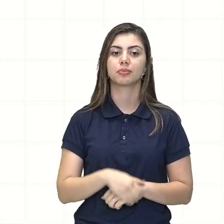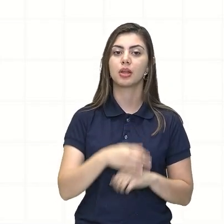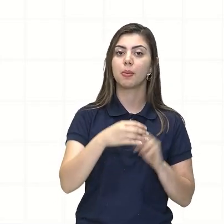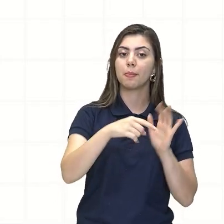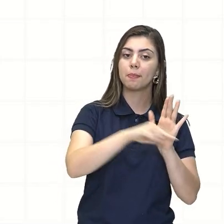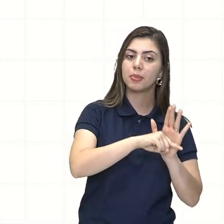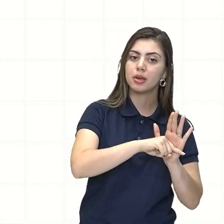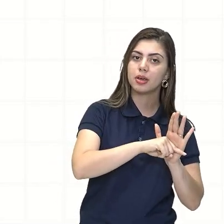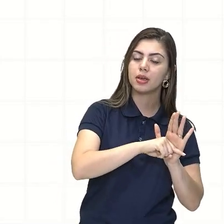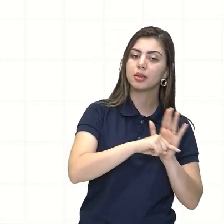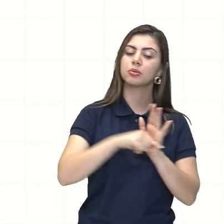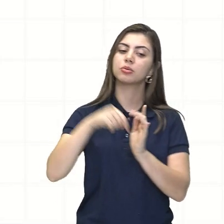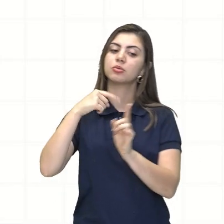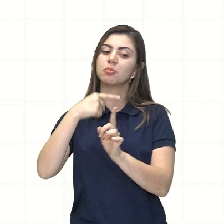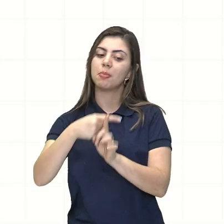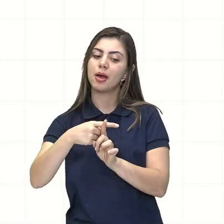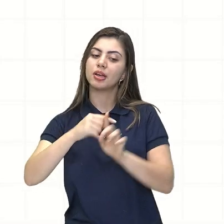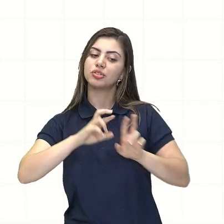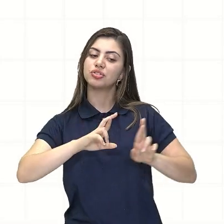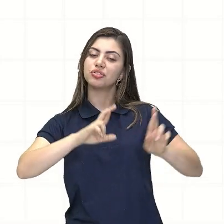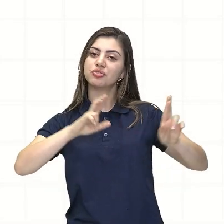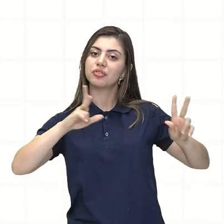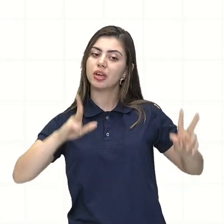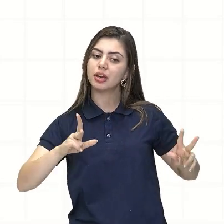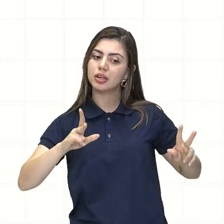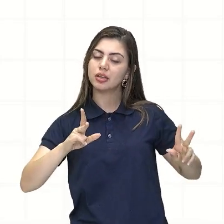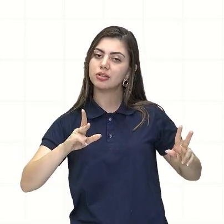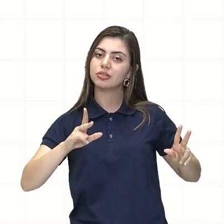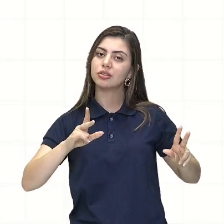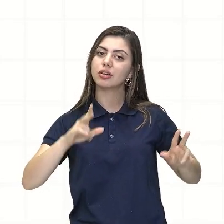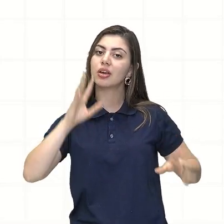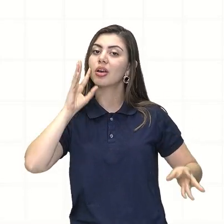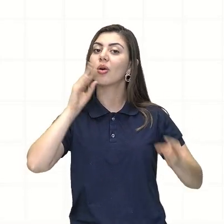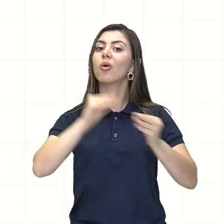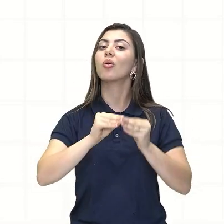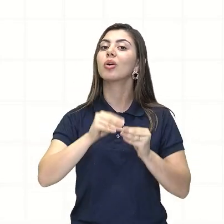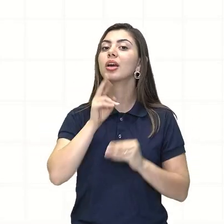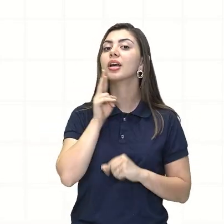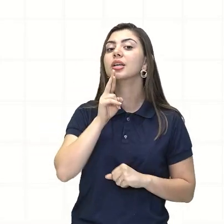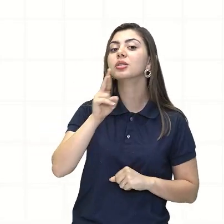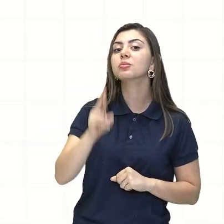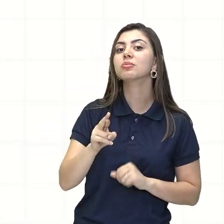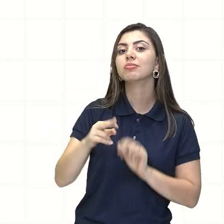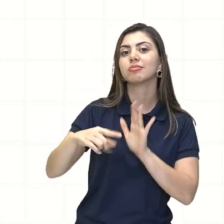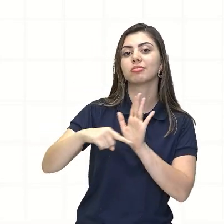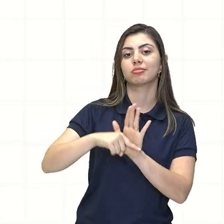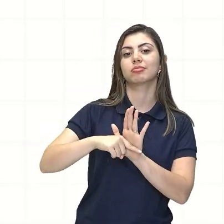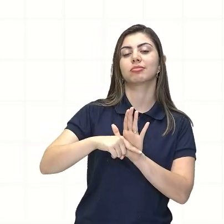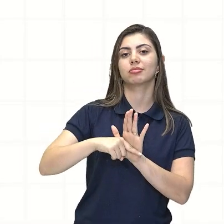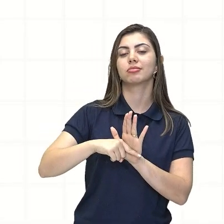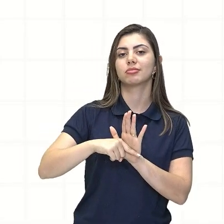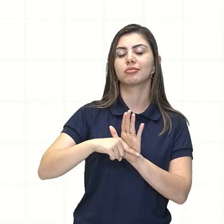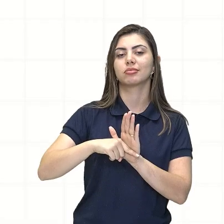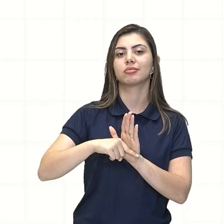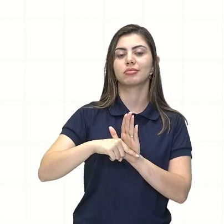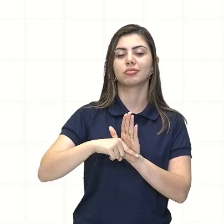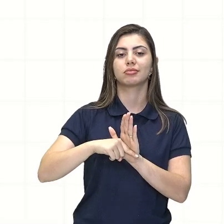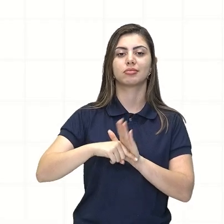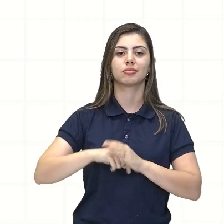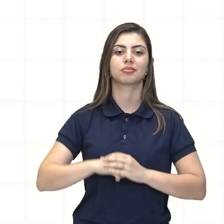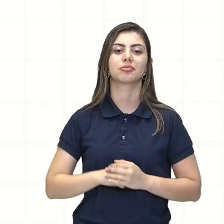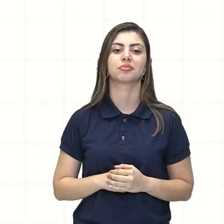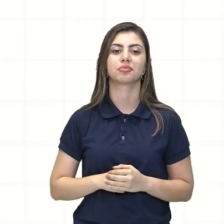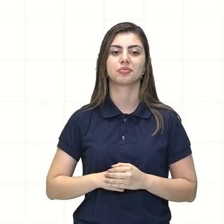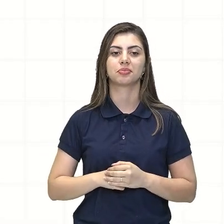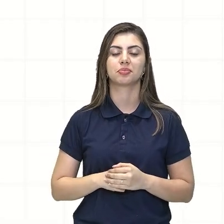Menos com mais, sinais diferentes, resultado negativo.